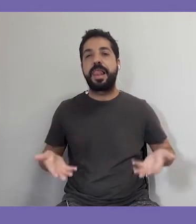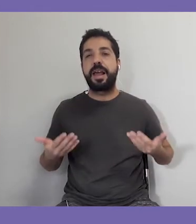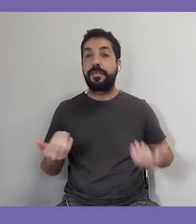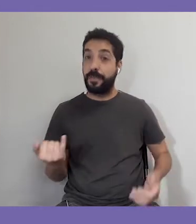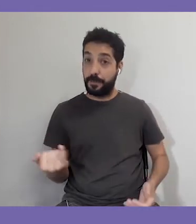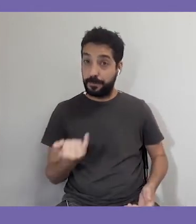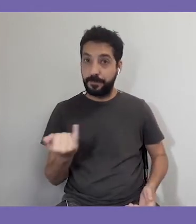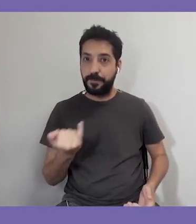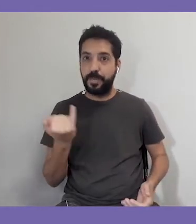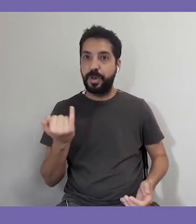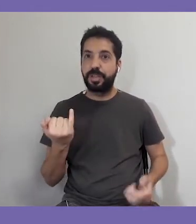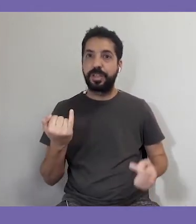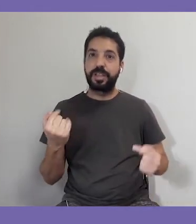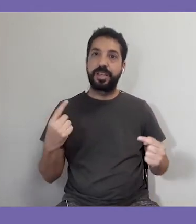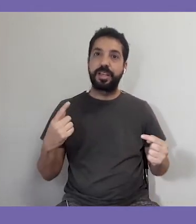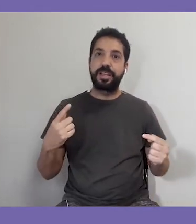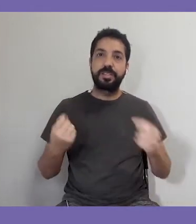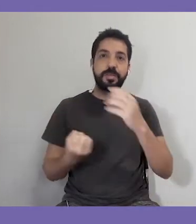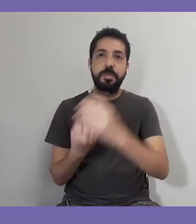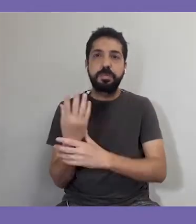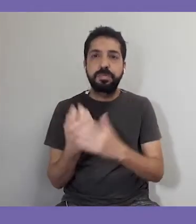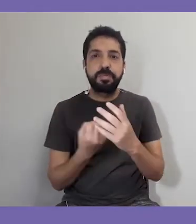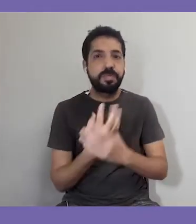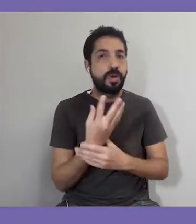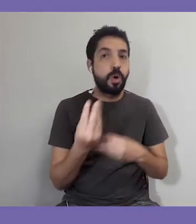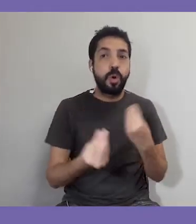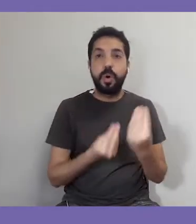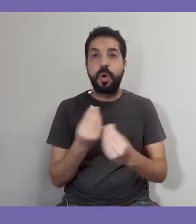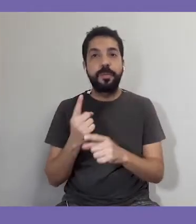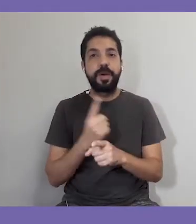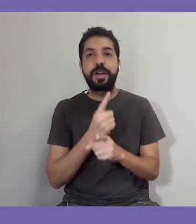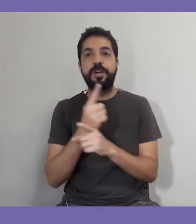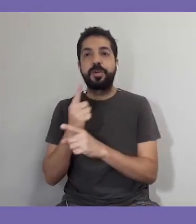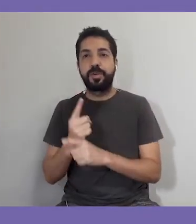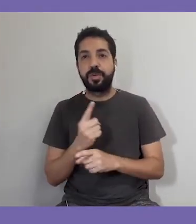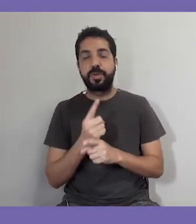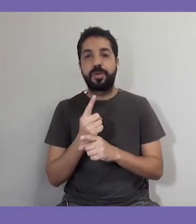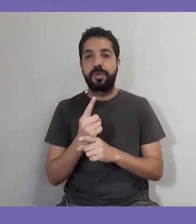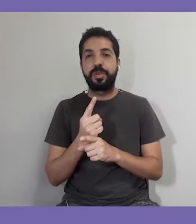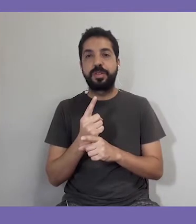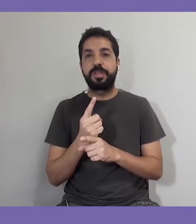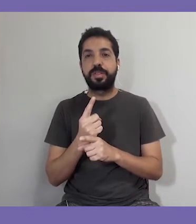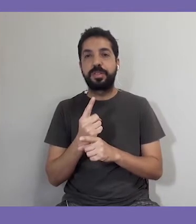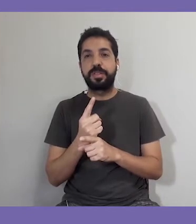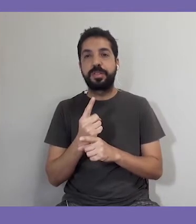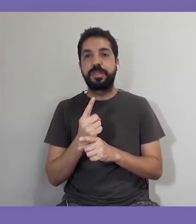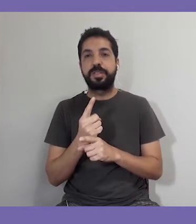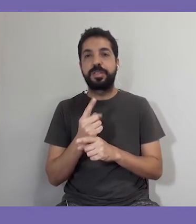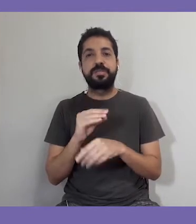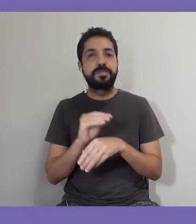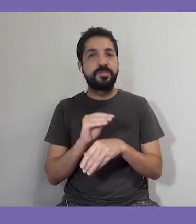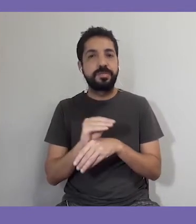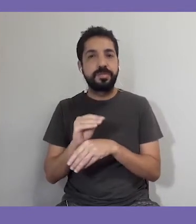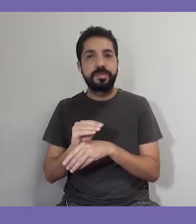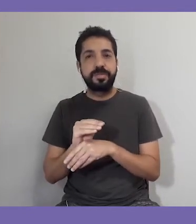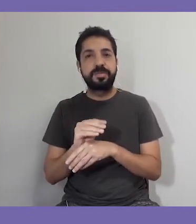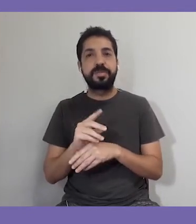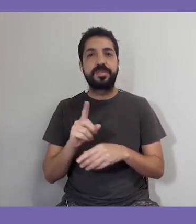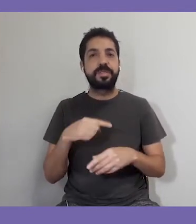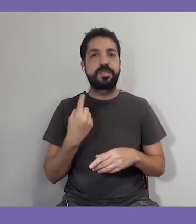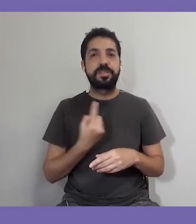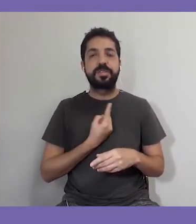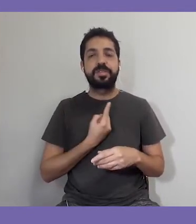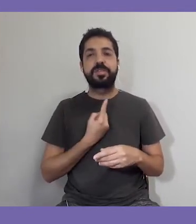Sim, importante criar formas, né, de a gente se encontrar nesse momento e preservando ao máximo a